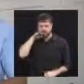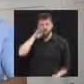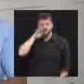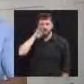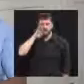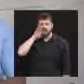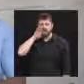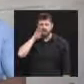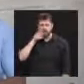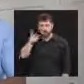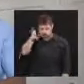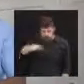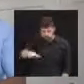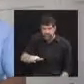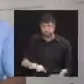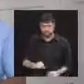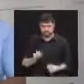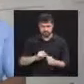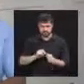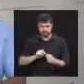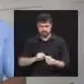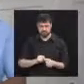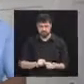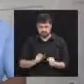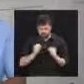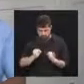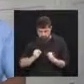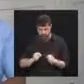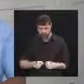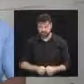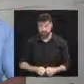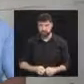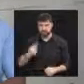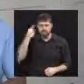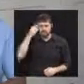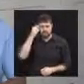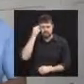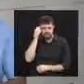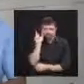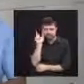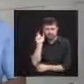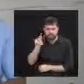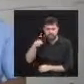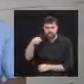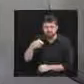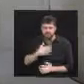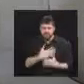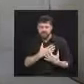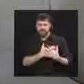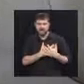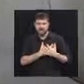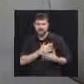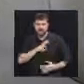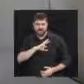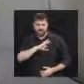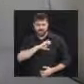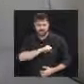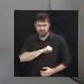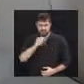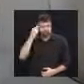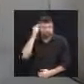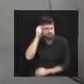boca. Tudo de novo. Beleza? Quero que você pense na palavra amor. Pensa na palavra